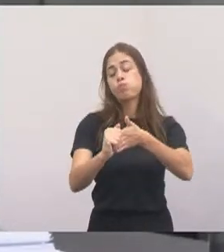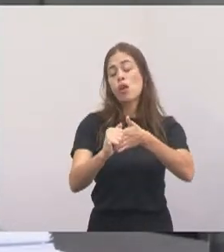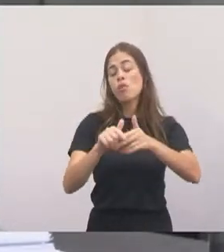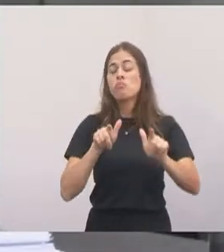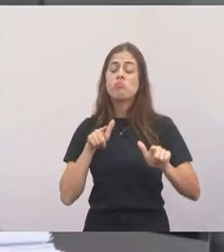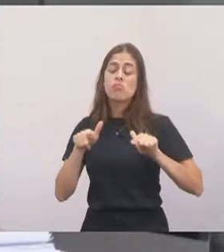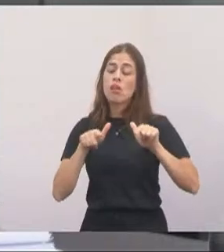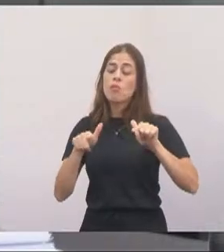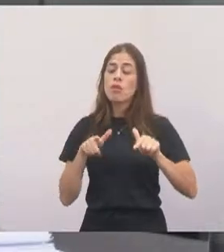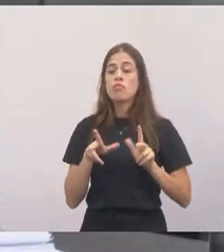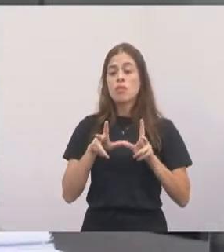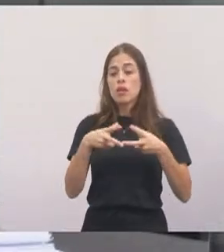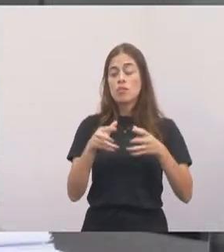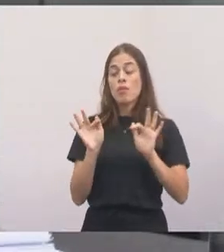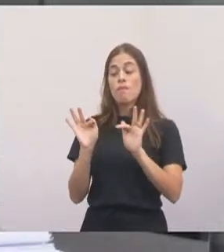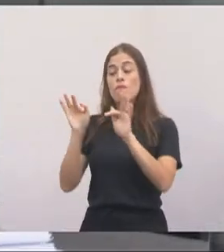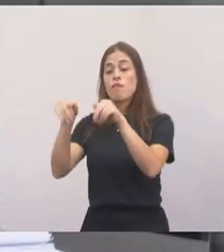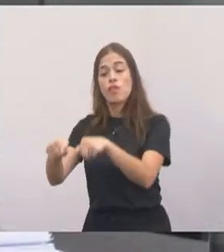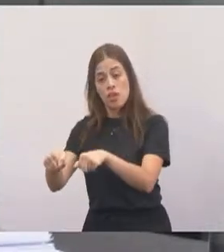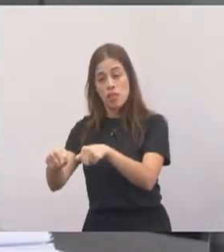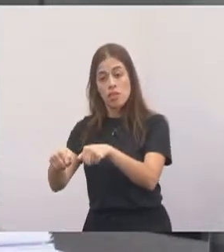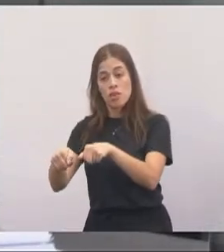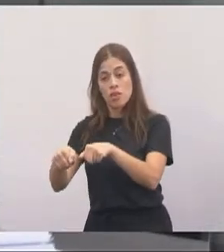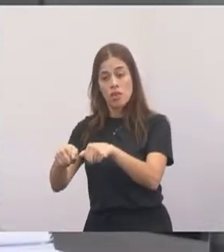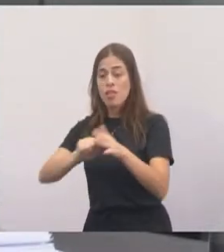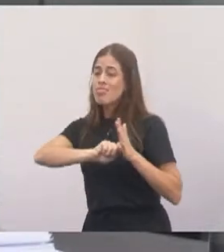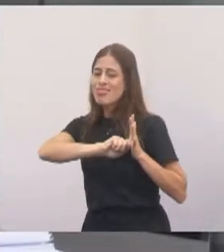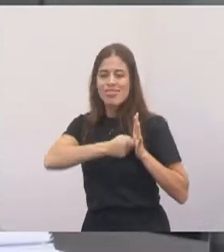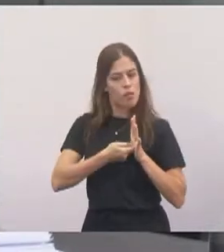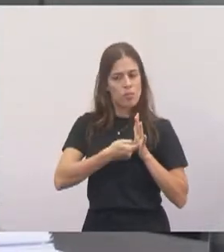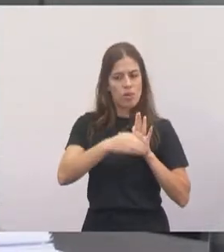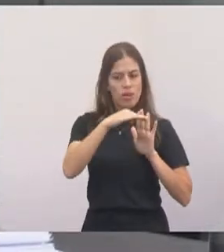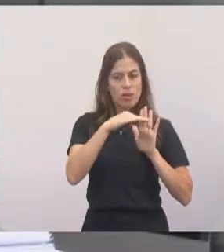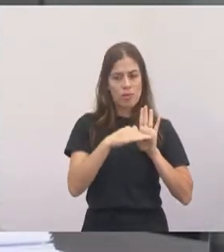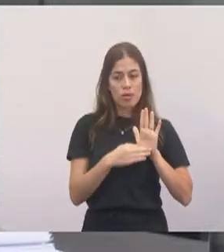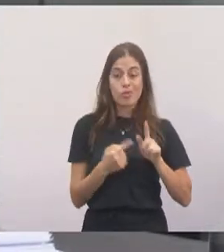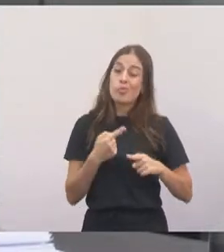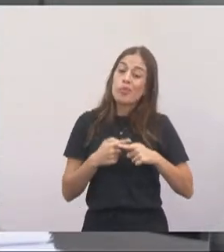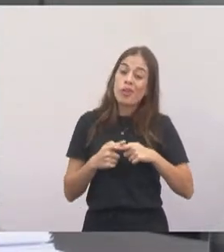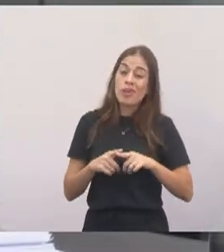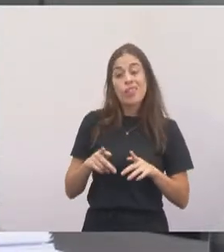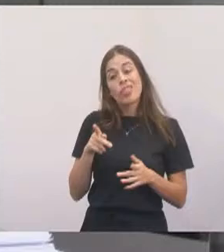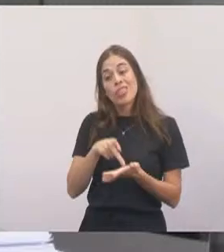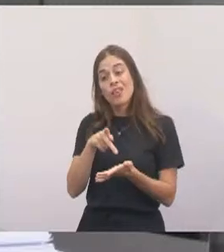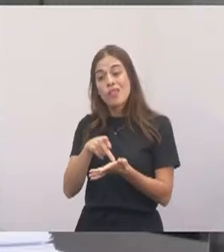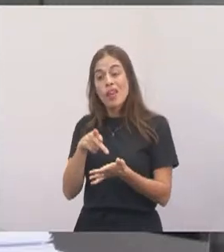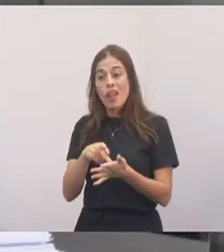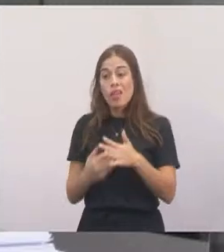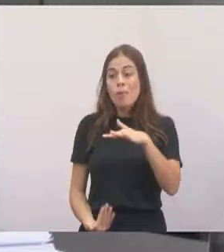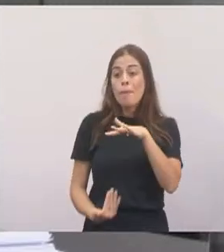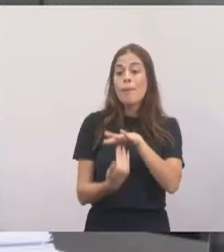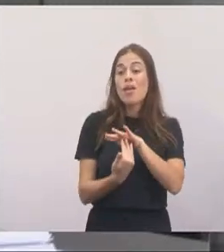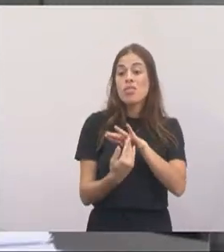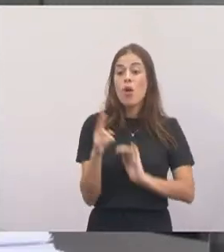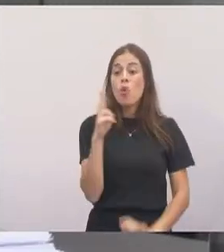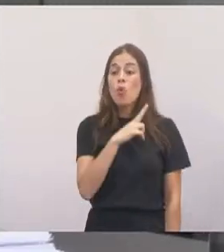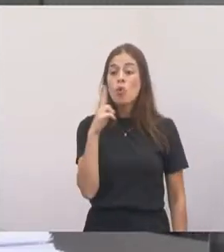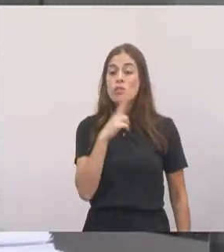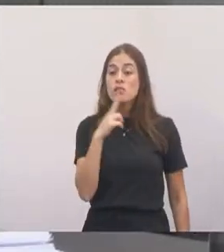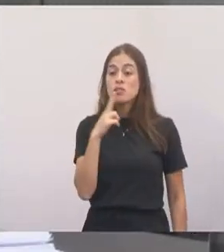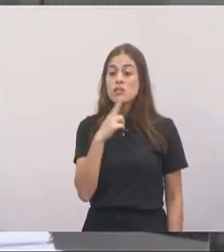casa. E, para finalizar, não trava a pauta, porque, na verdade, o prazo de